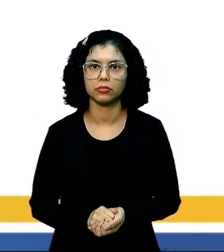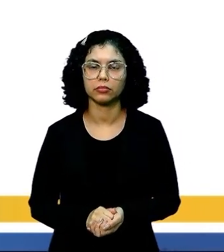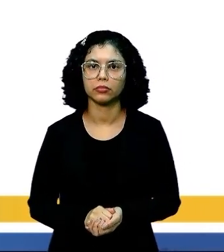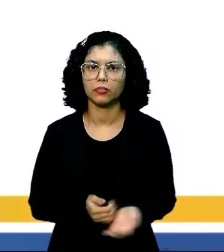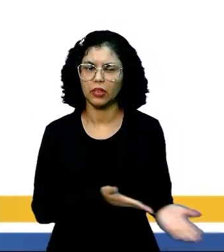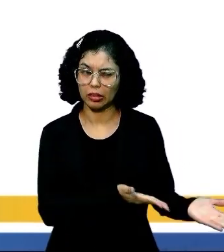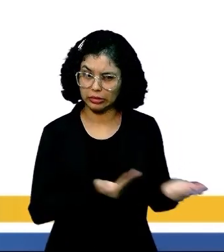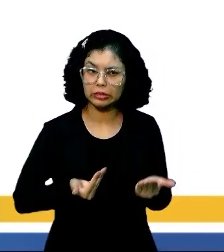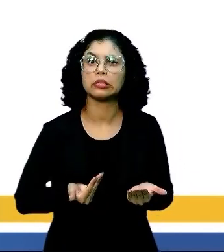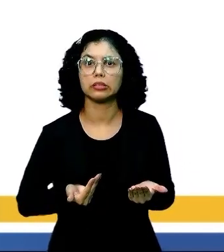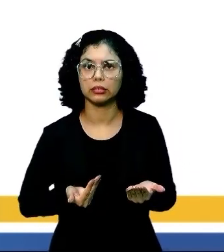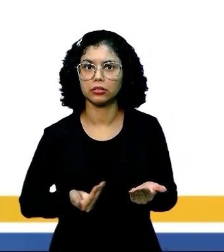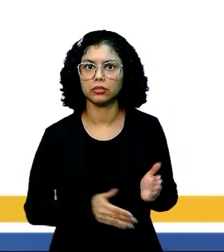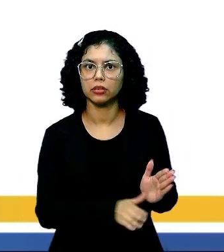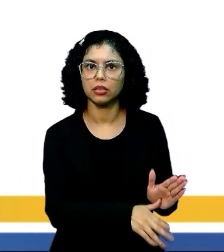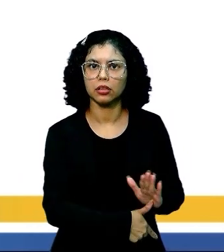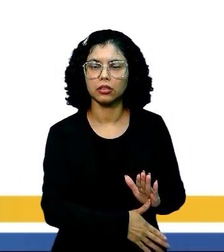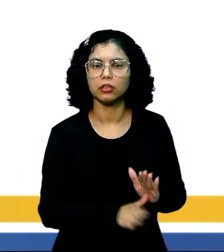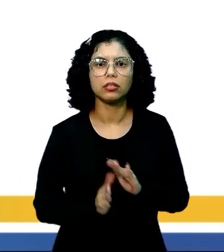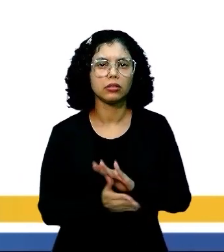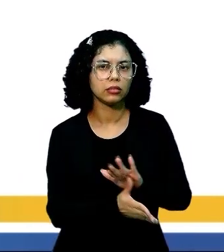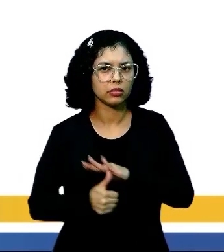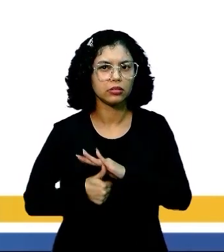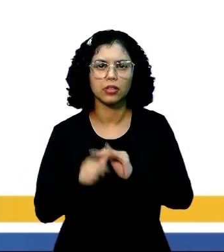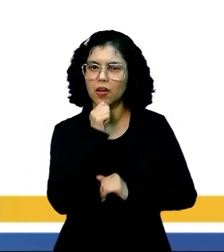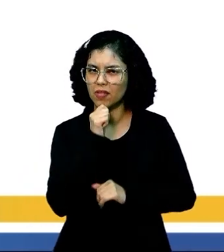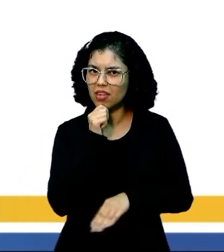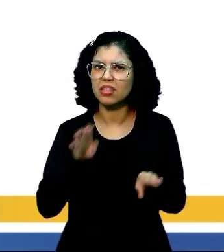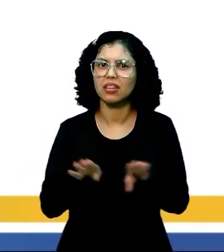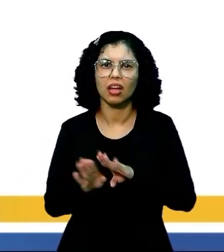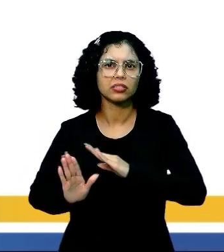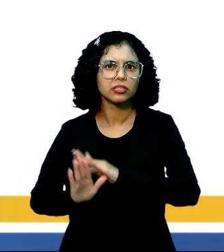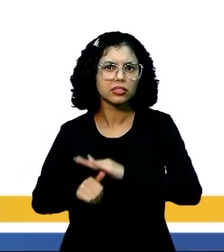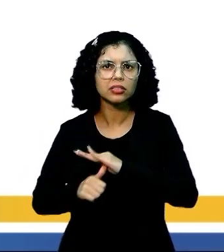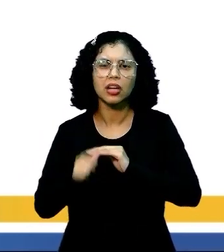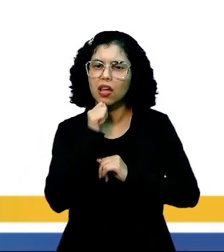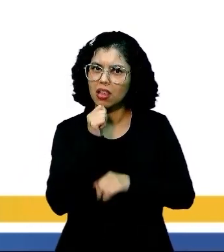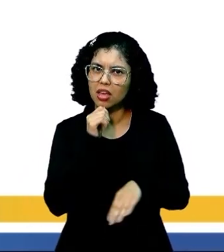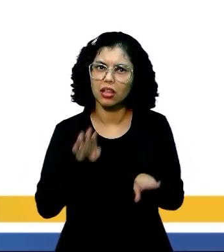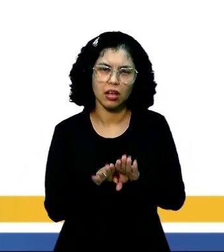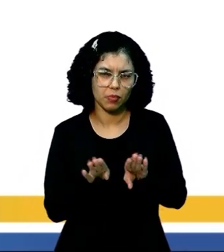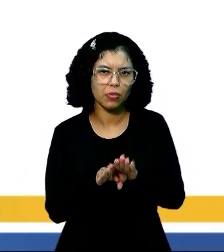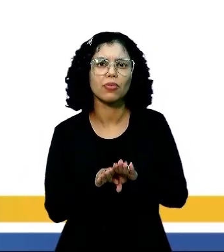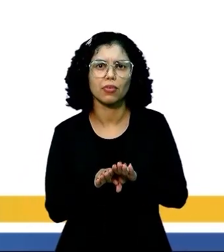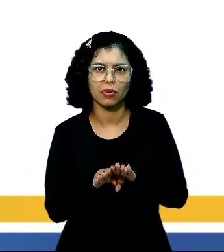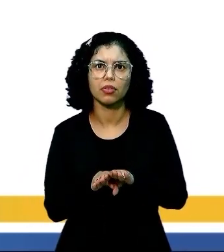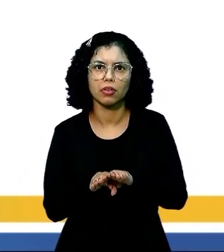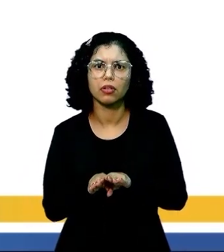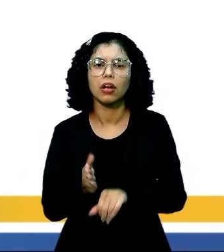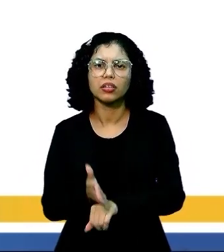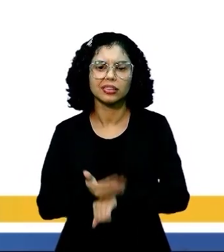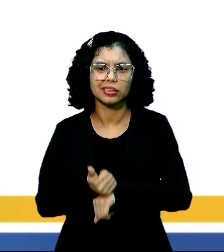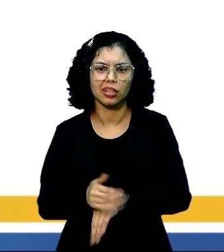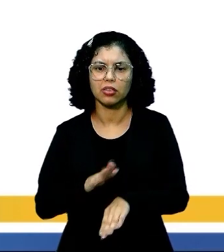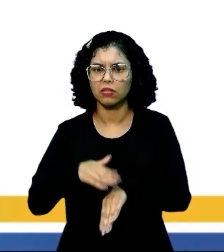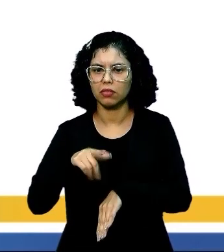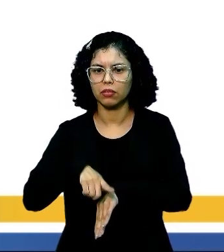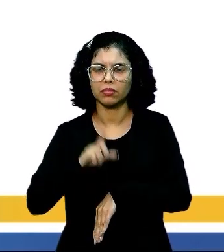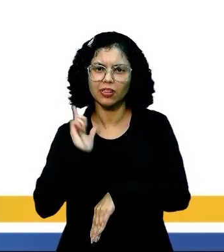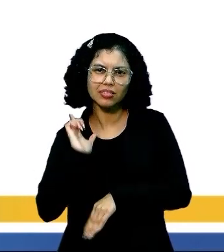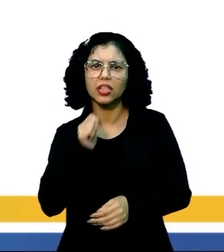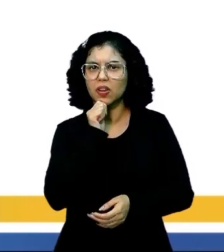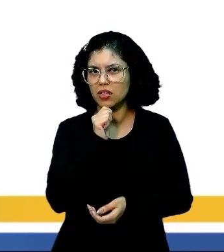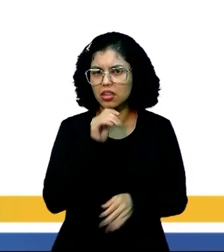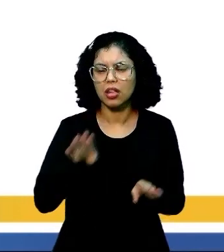vem de amanhecer, dentro desse contexto. É uma idade, né? Ou seja, de pouca idade, né? Dentro do contexto aí. Estudar